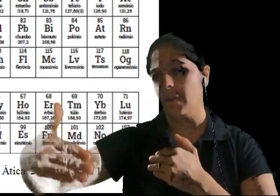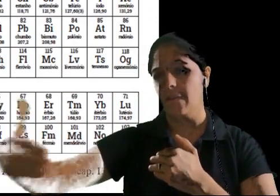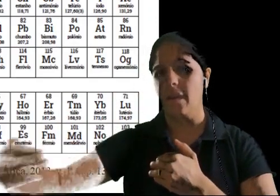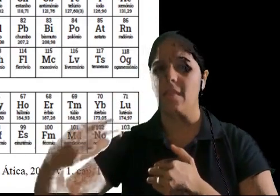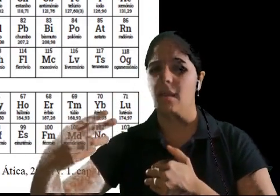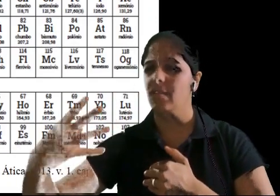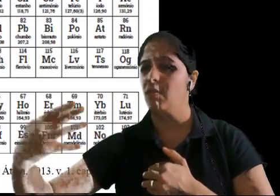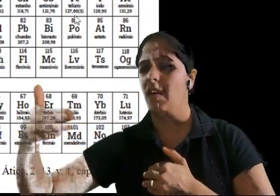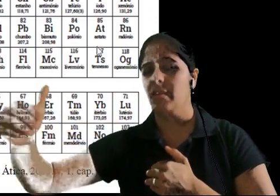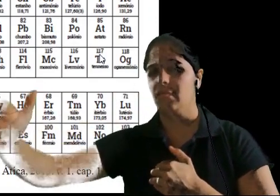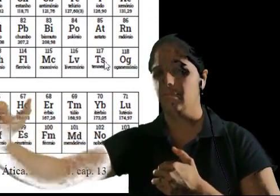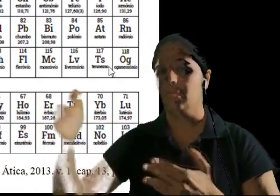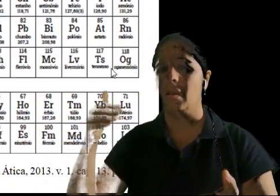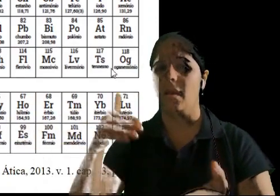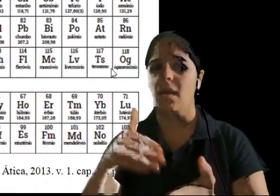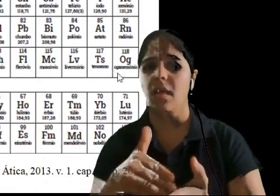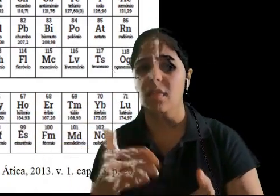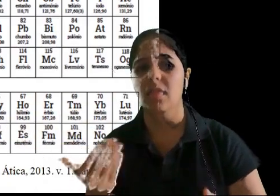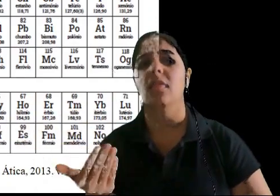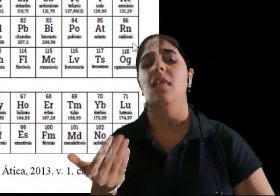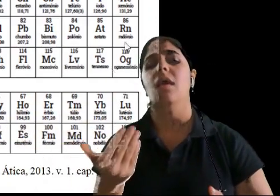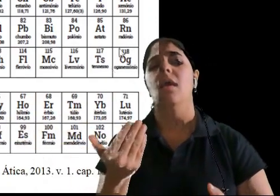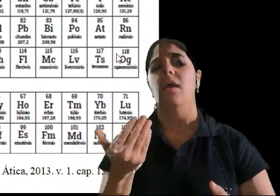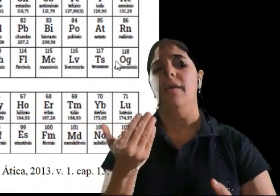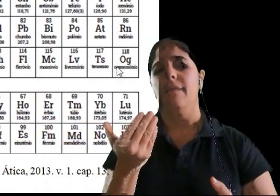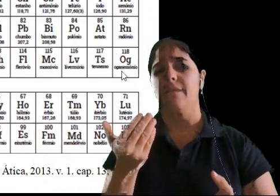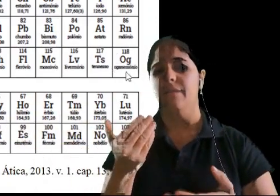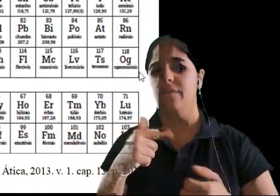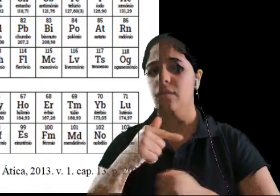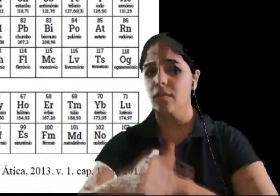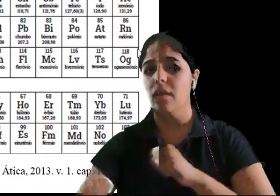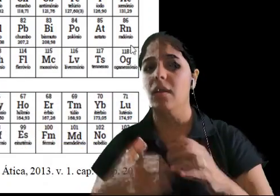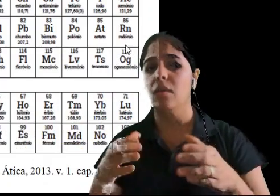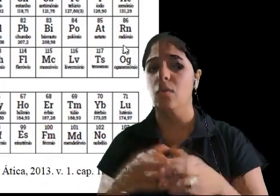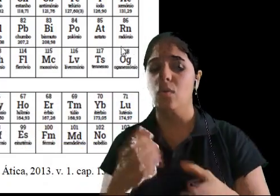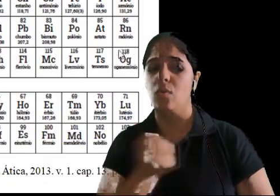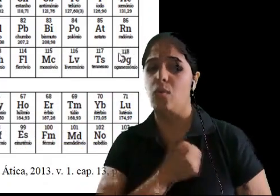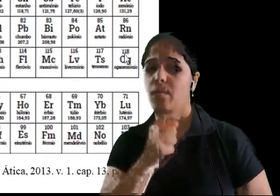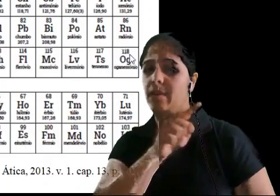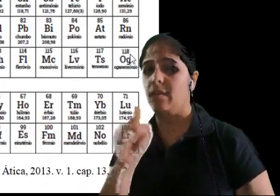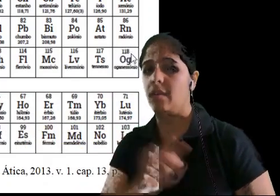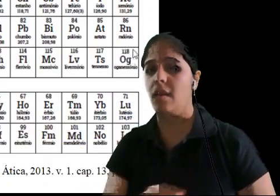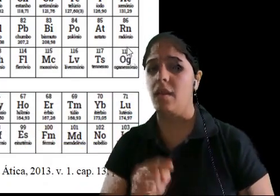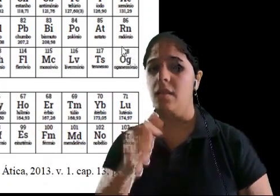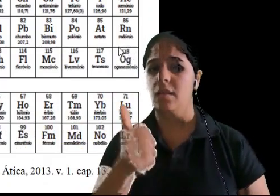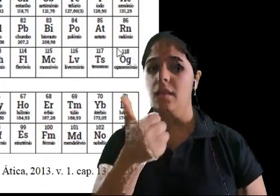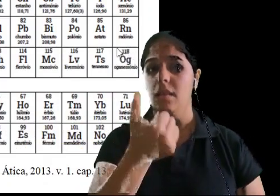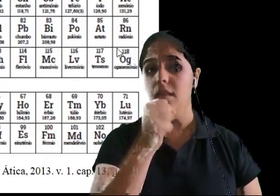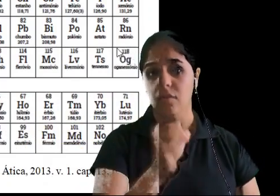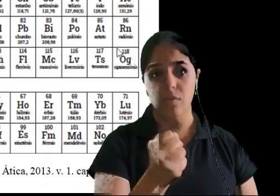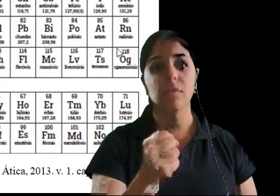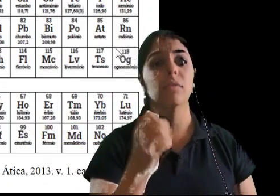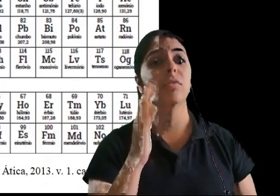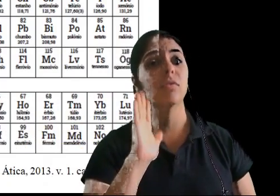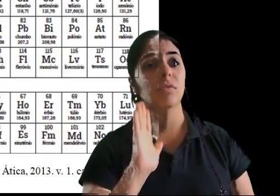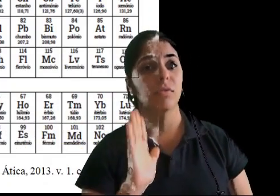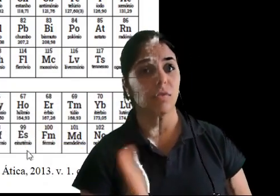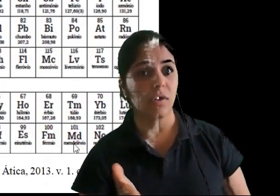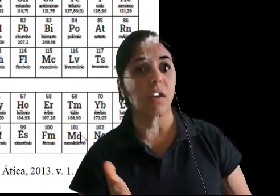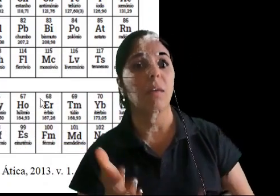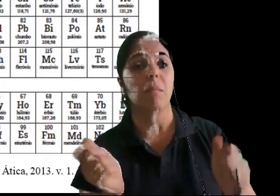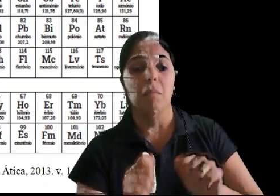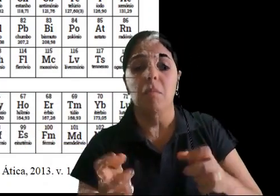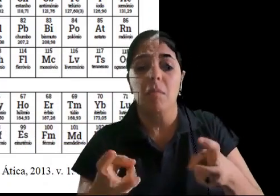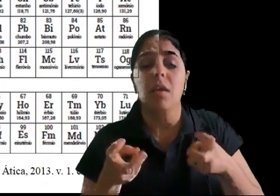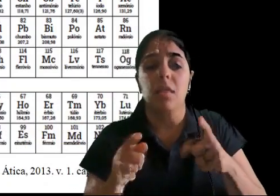assim sucessivamente até o elemento químico que tem número atômico igual a 118. Vocês